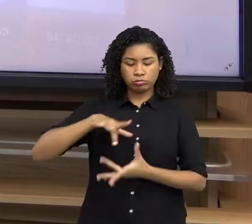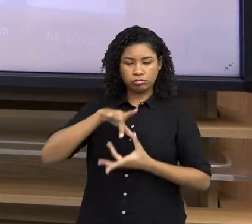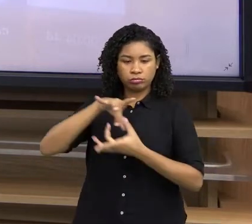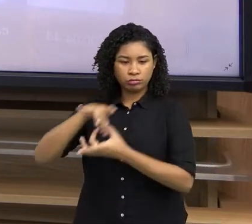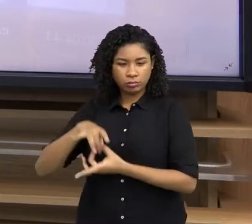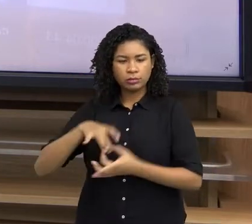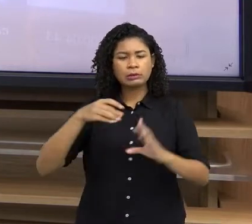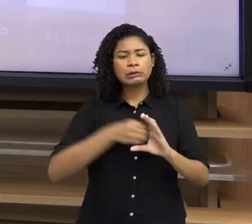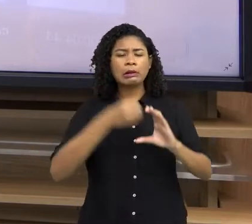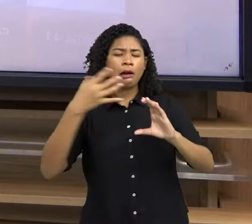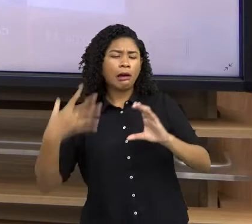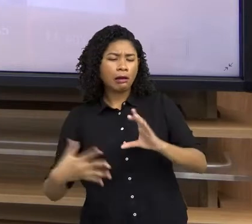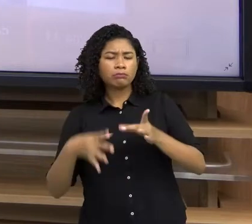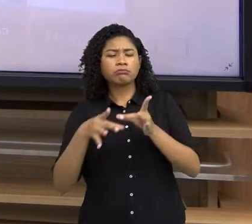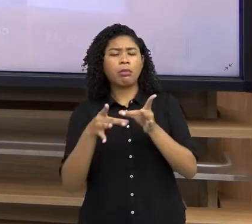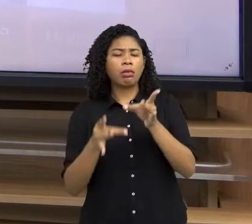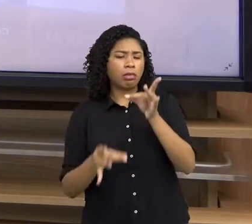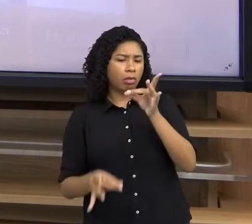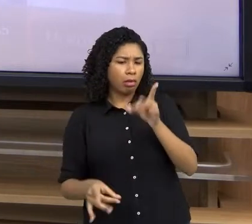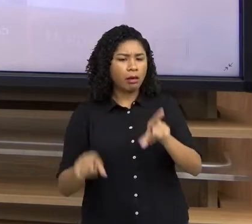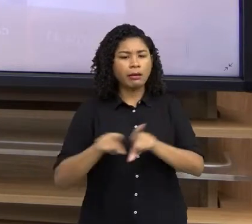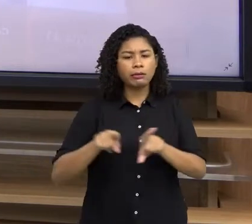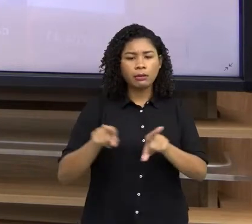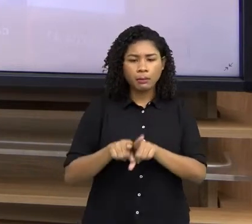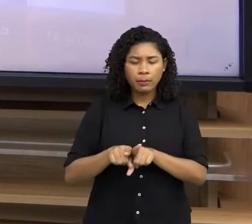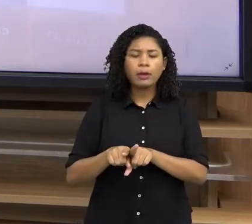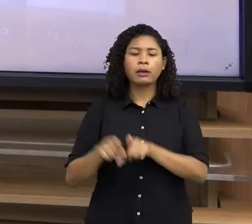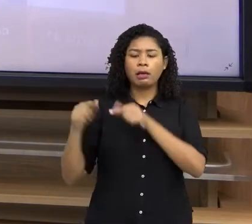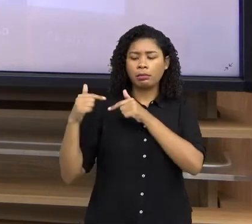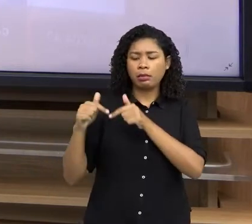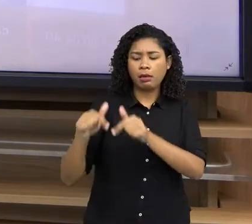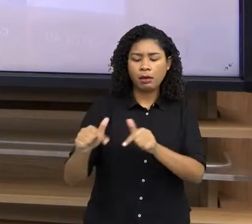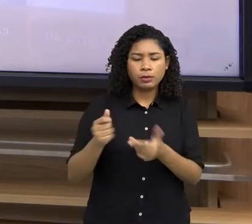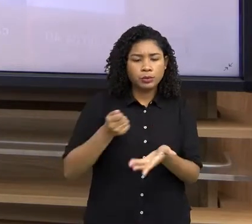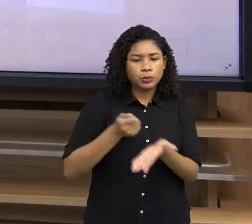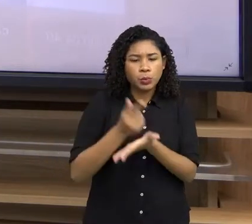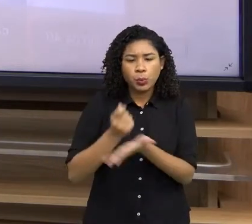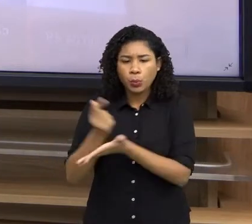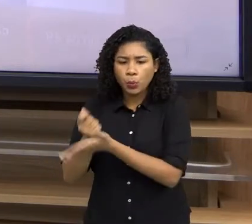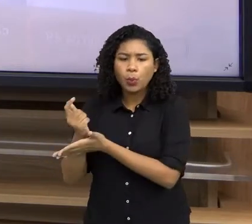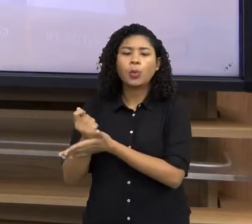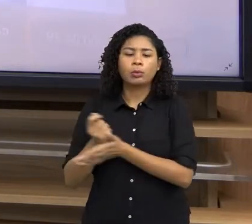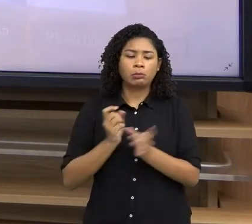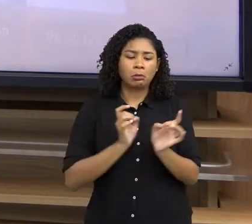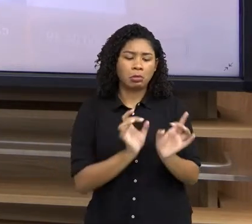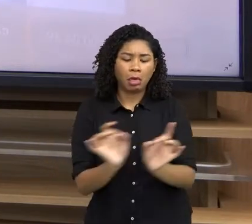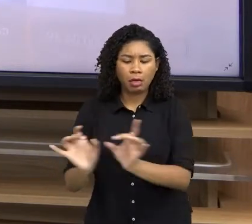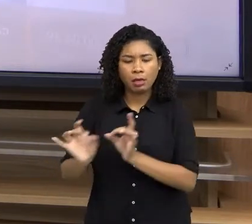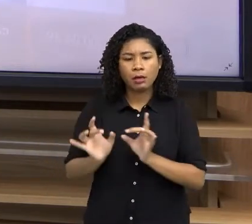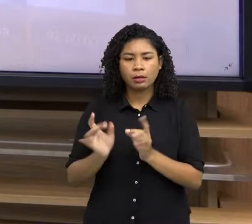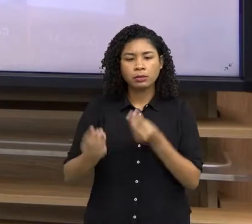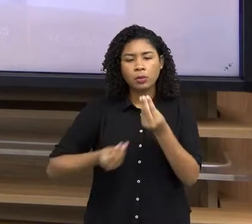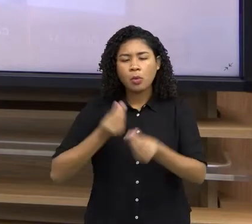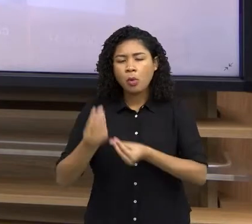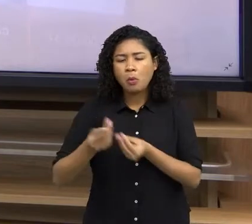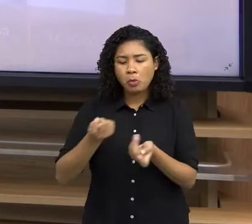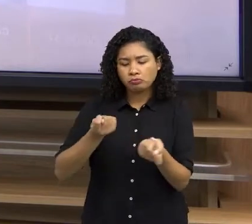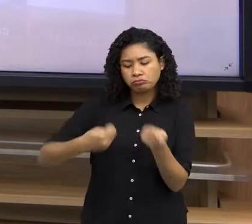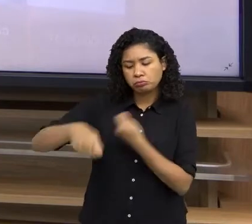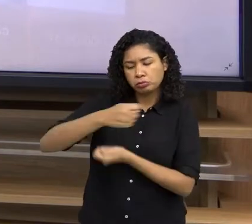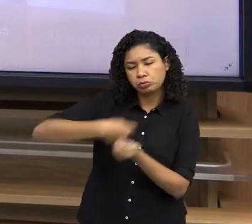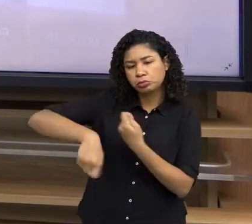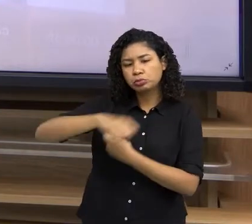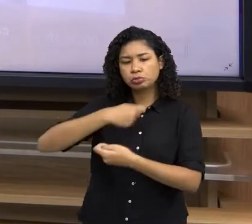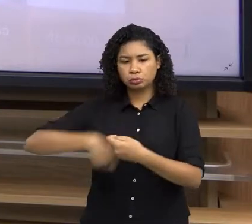da globalização, né? A questão dos hábitos de consumo, a presença, né, do capitalismo nesse